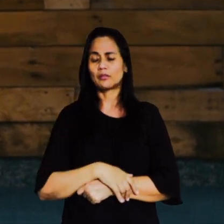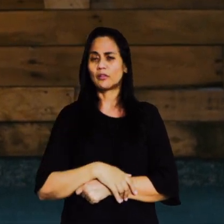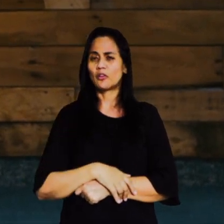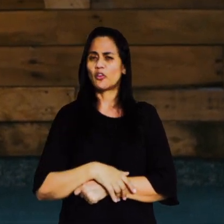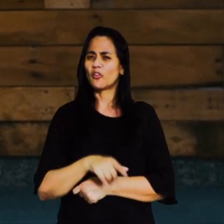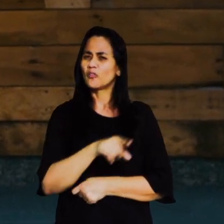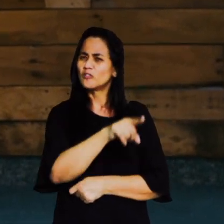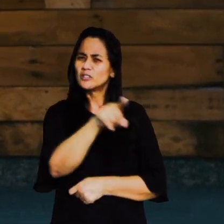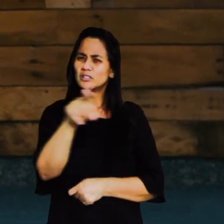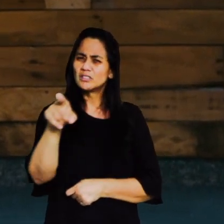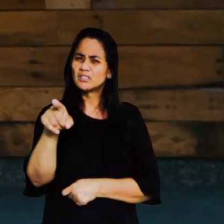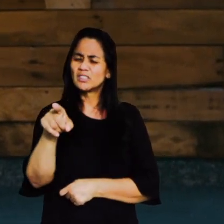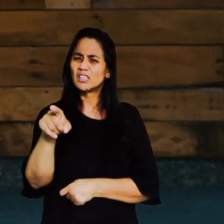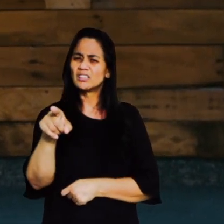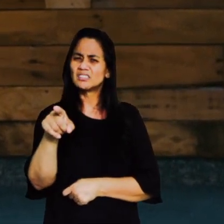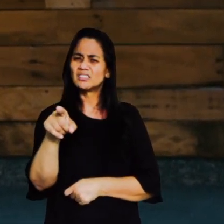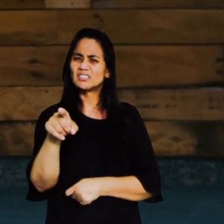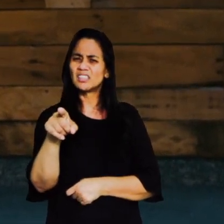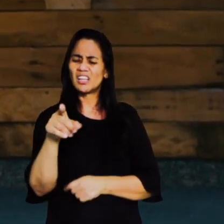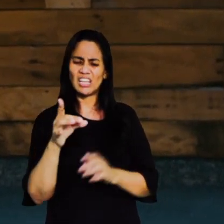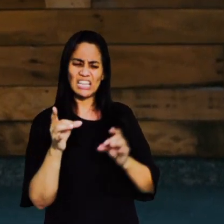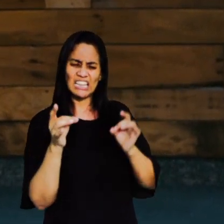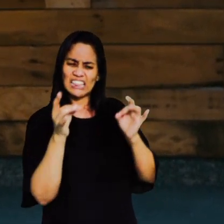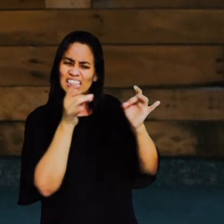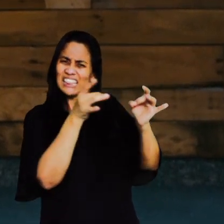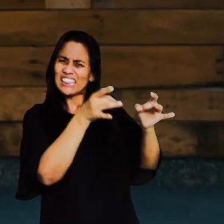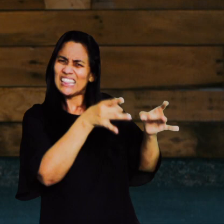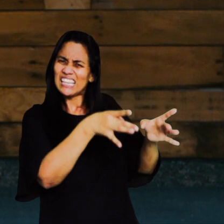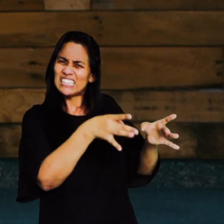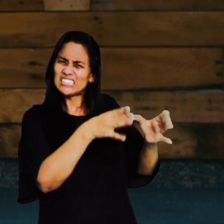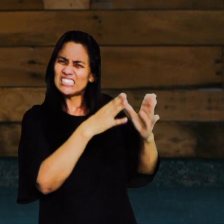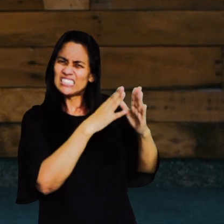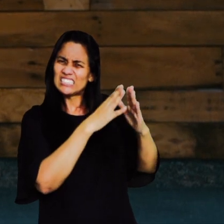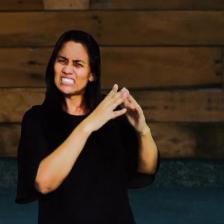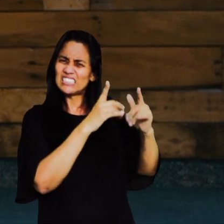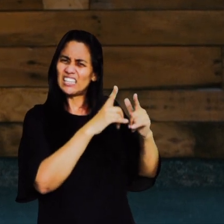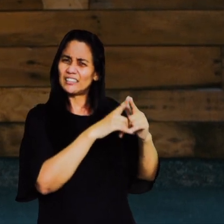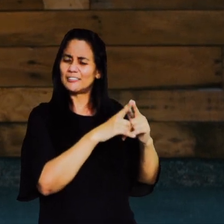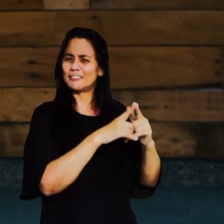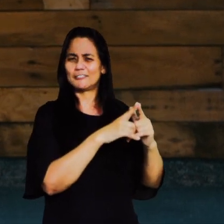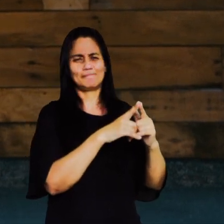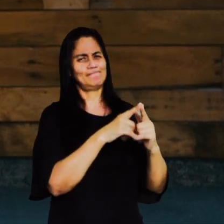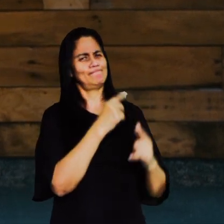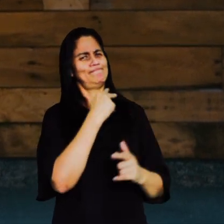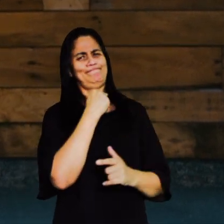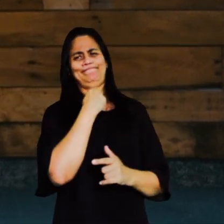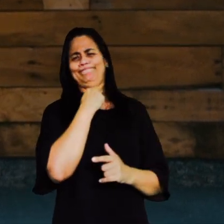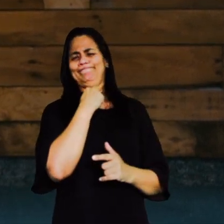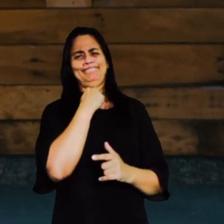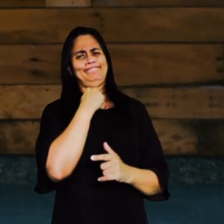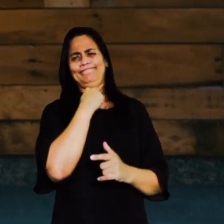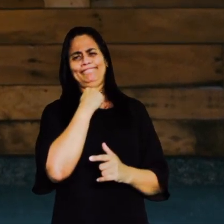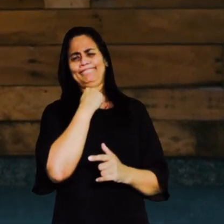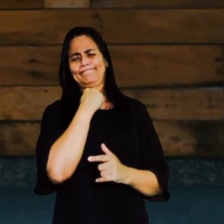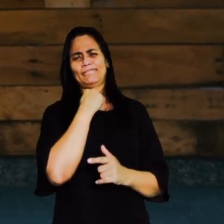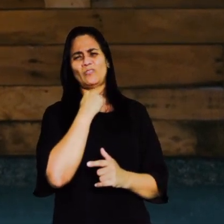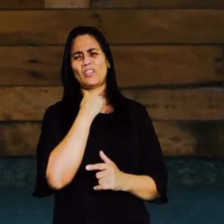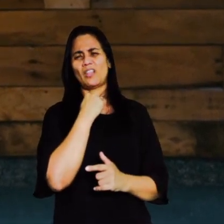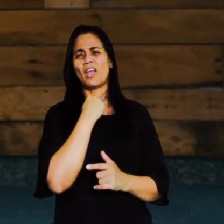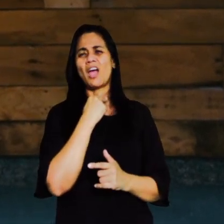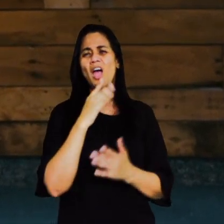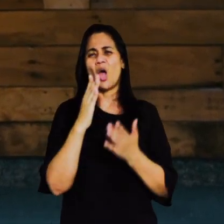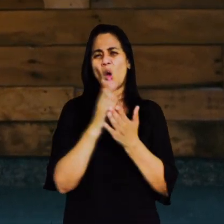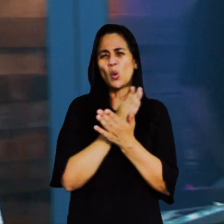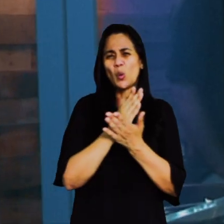a congregação como é de costume de alguns. Como é de costume de alguns.